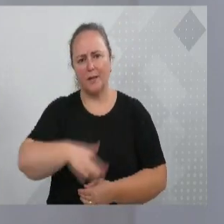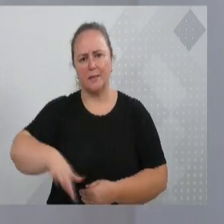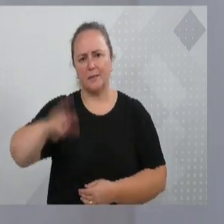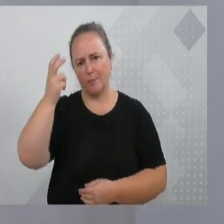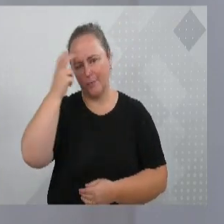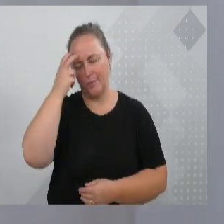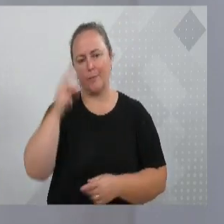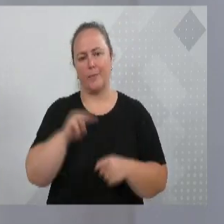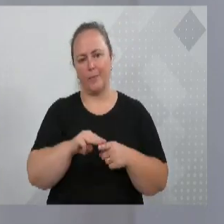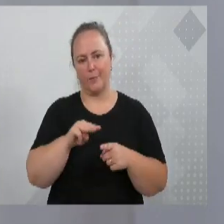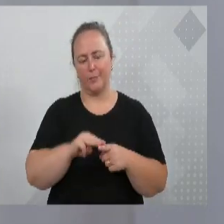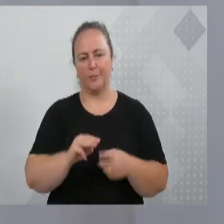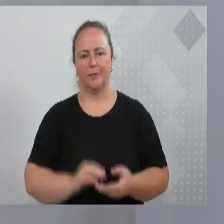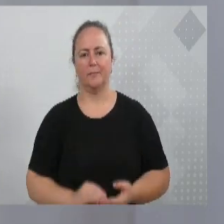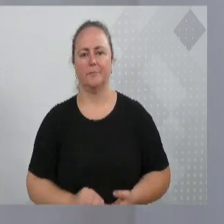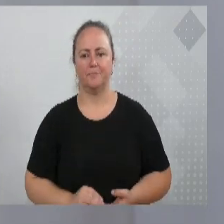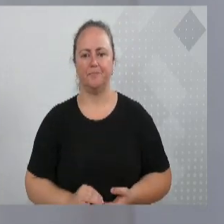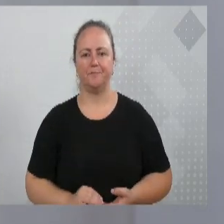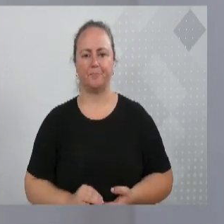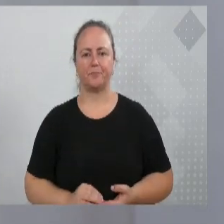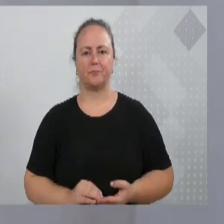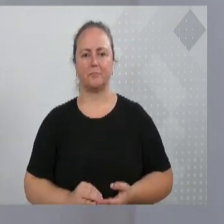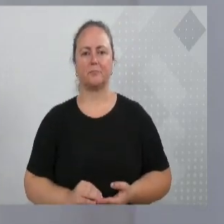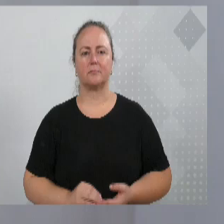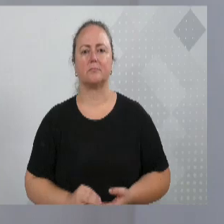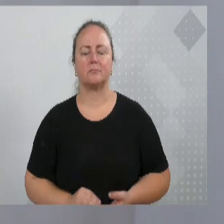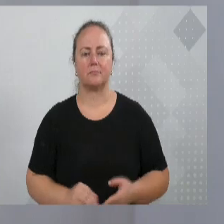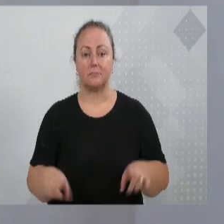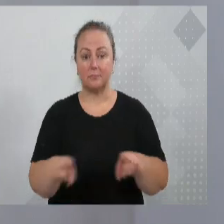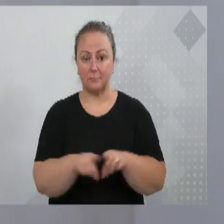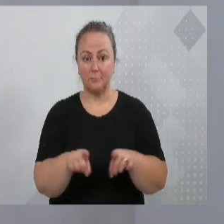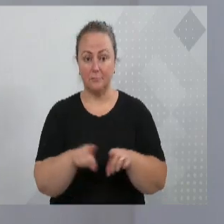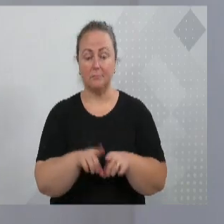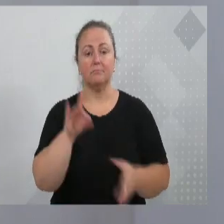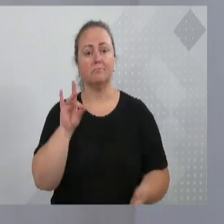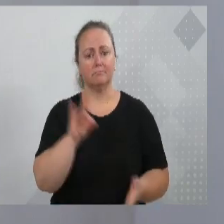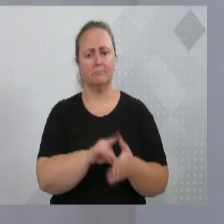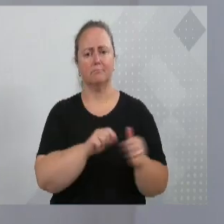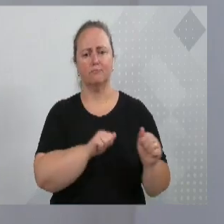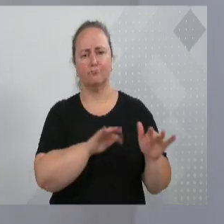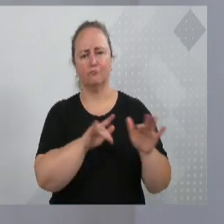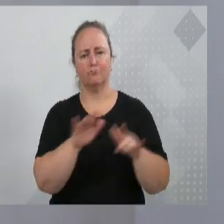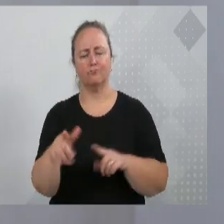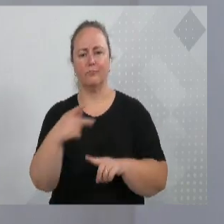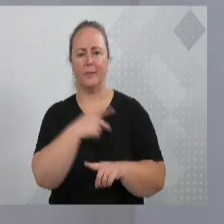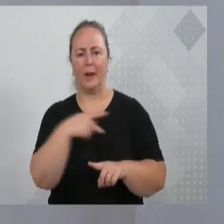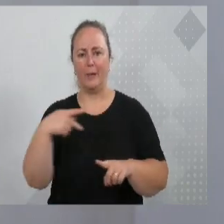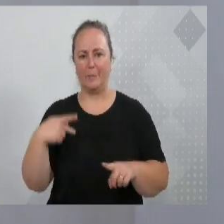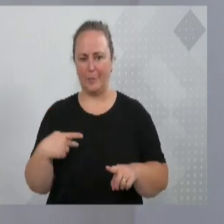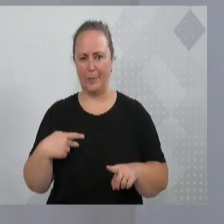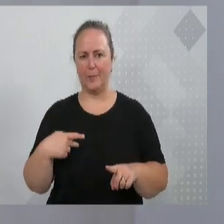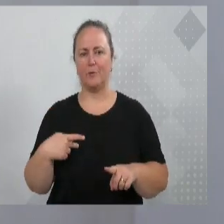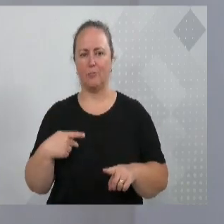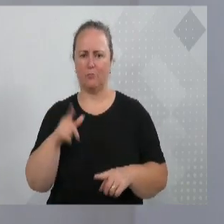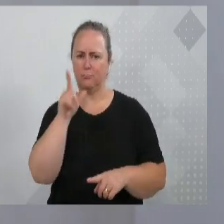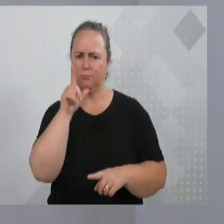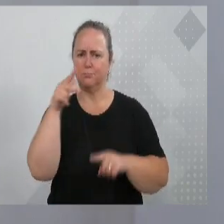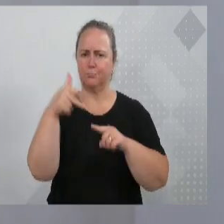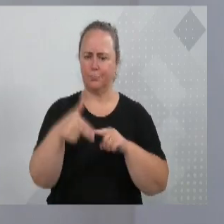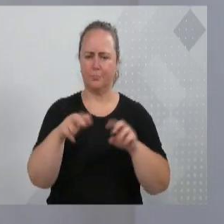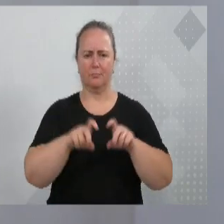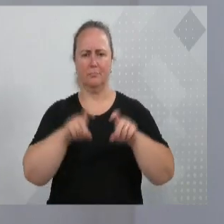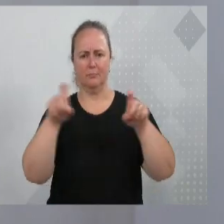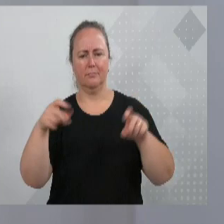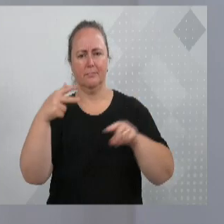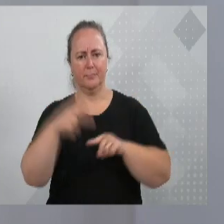município também destaco né a realização dos mutirões de castração pública que nós tivemos agora nos últimos três dias com uma